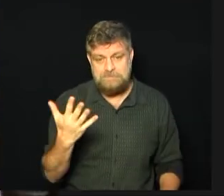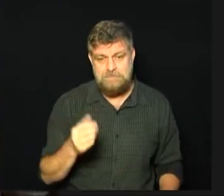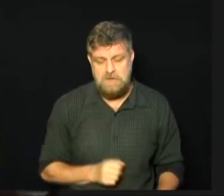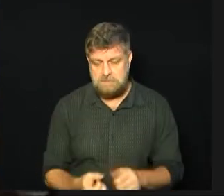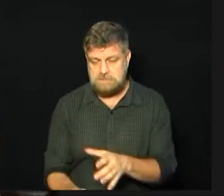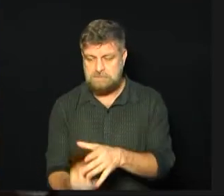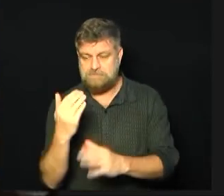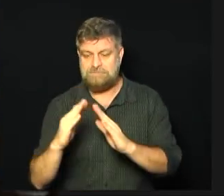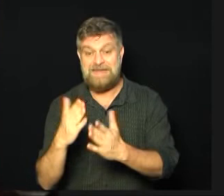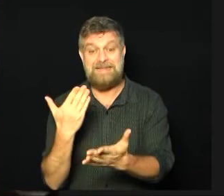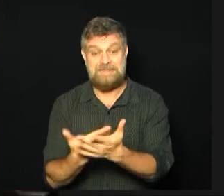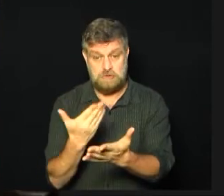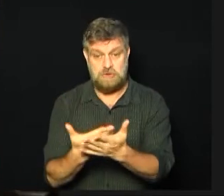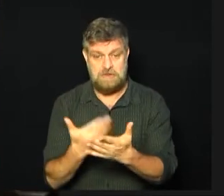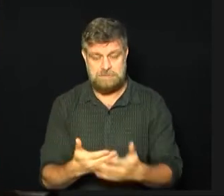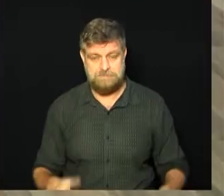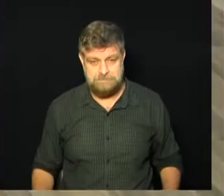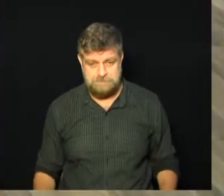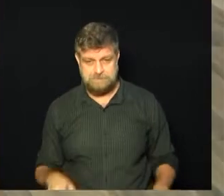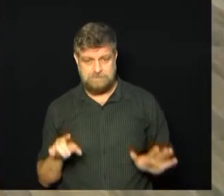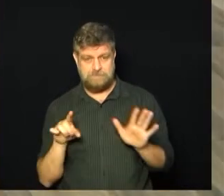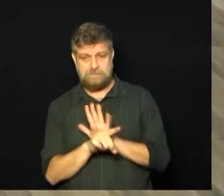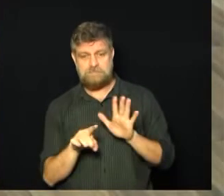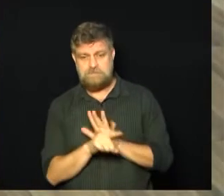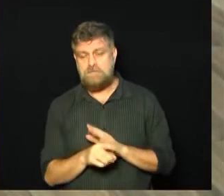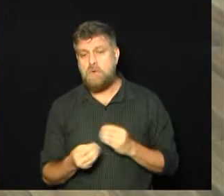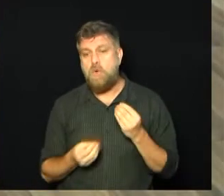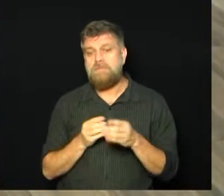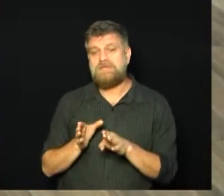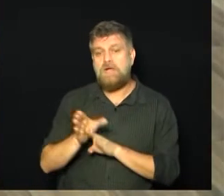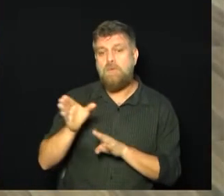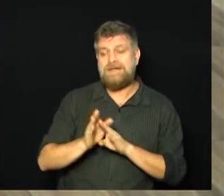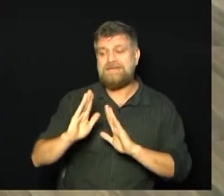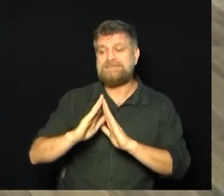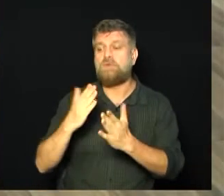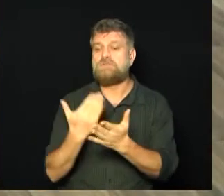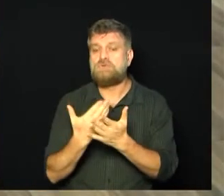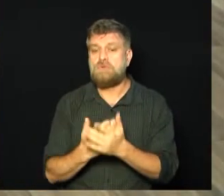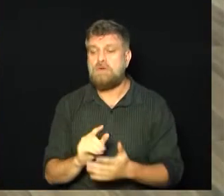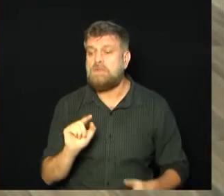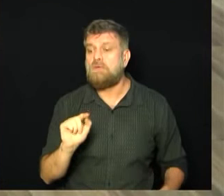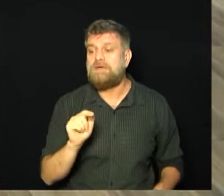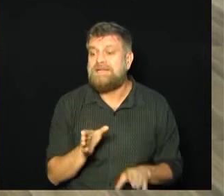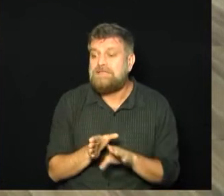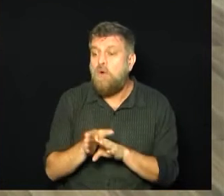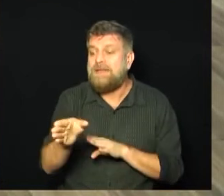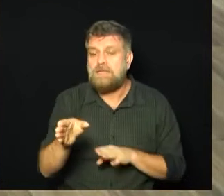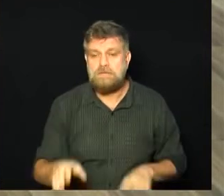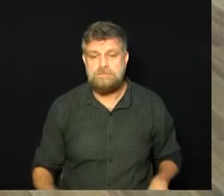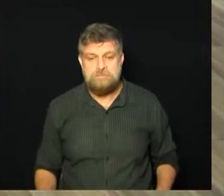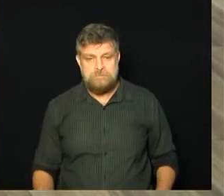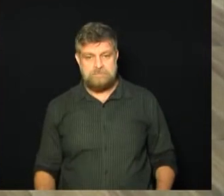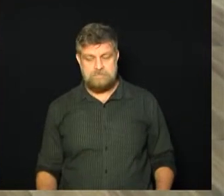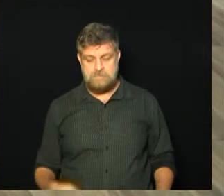em escolas mesmo. Eu até ia te perguntar, qual está sendo a orientação nas escolas? Então, o